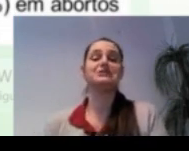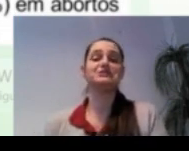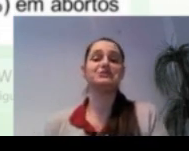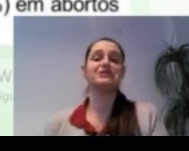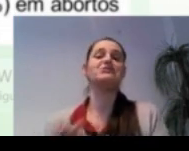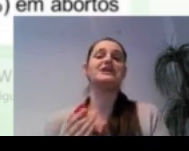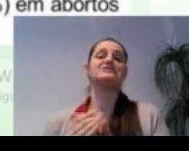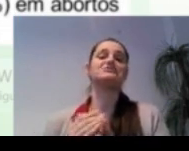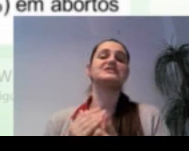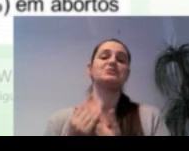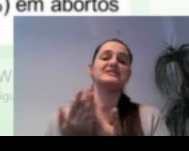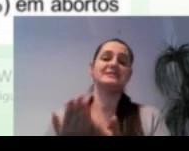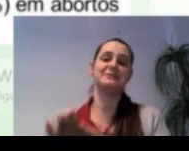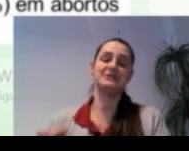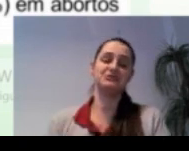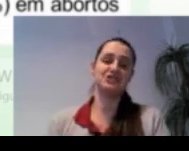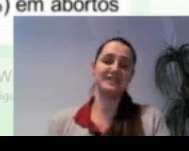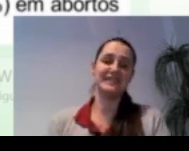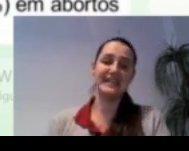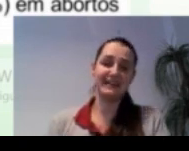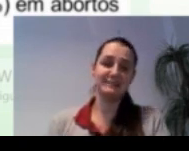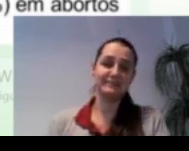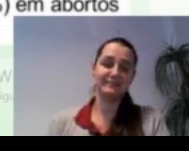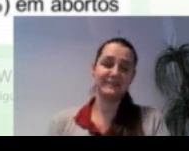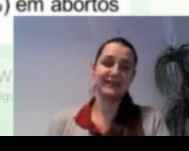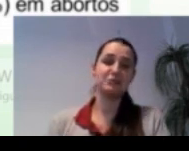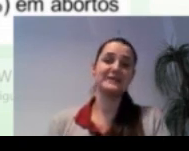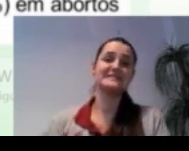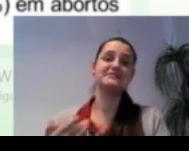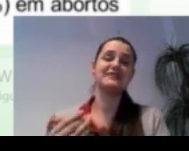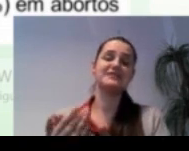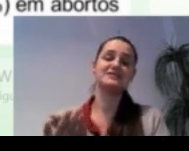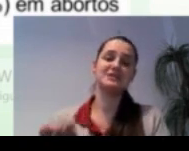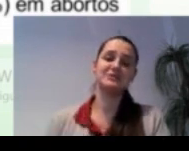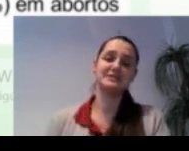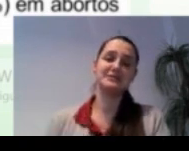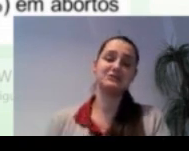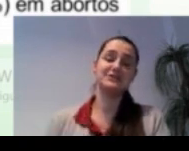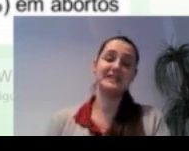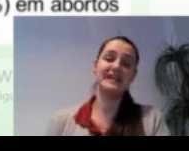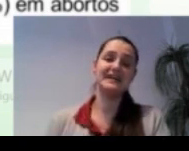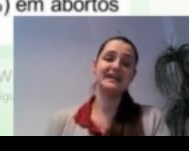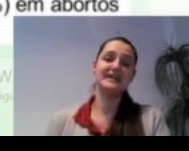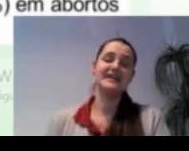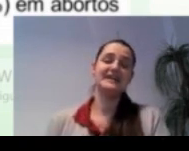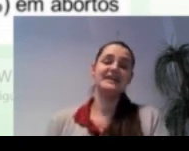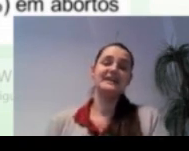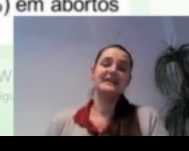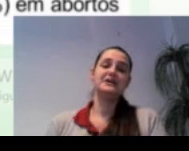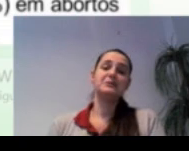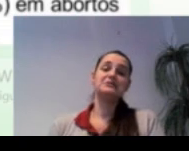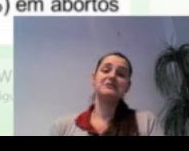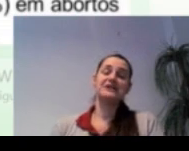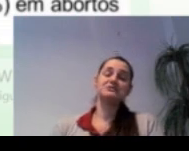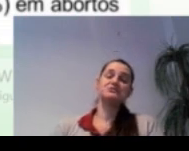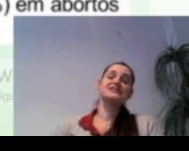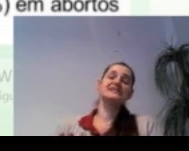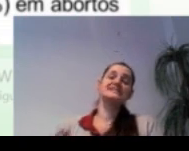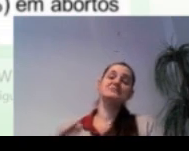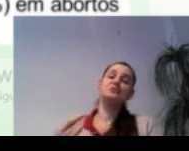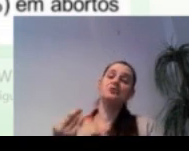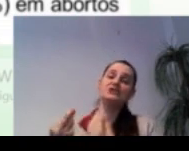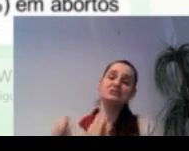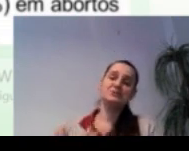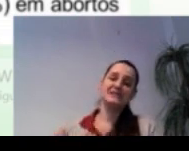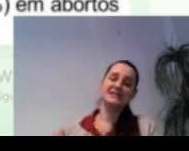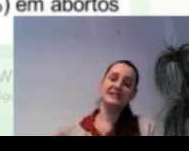vê isso em laboratório? Que é o caso do sequenciamento de DNA, né? Como é que se faz o sequenciamento do DNA? E pelo fato do